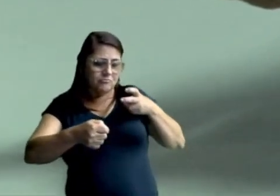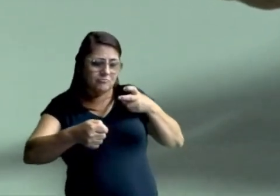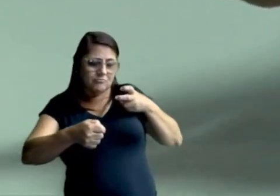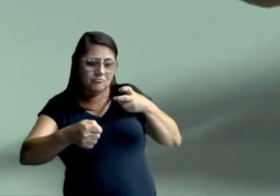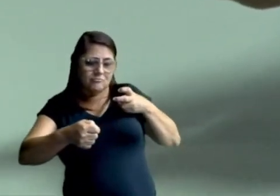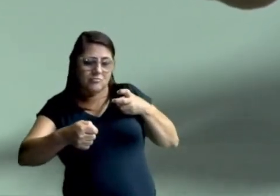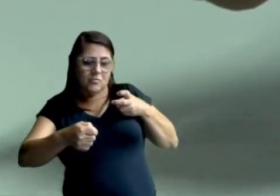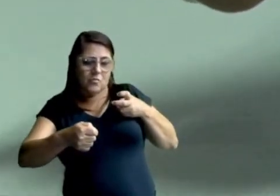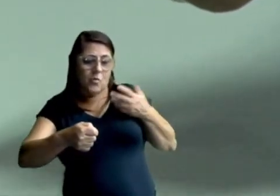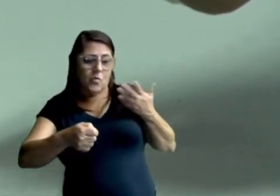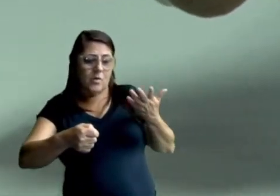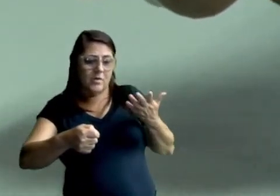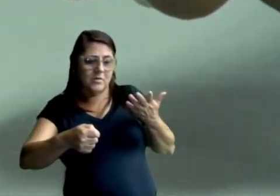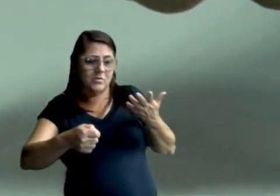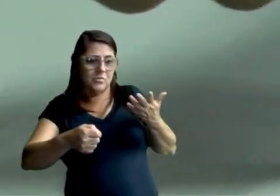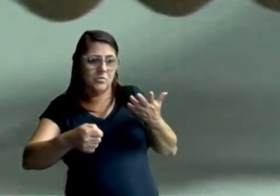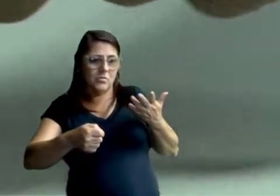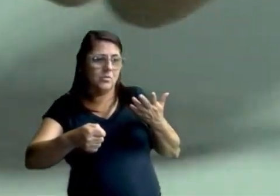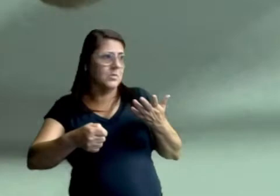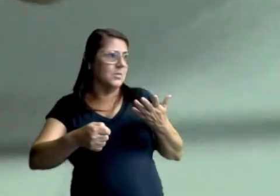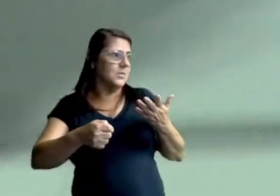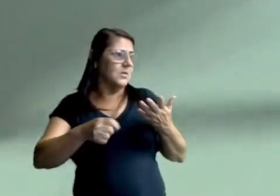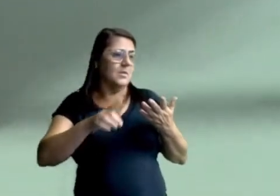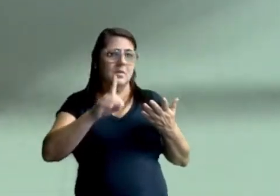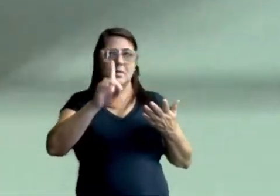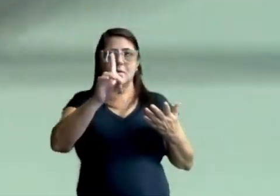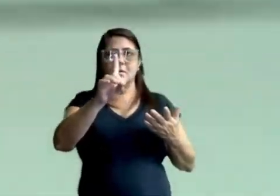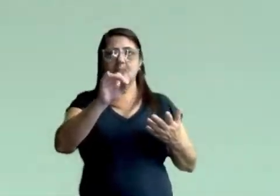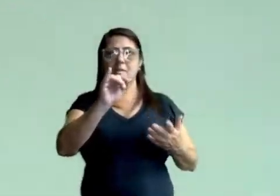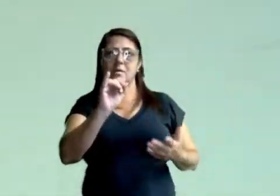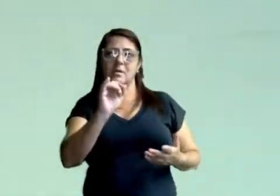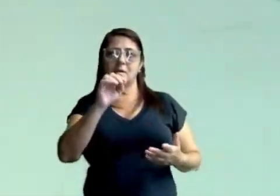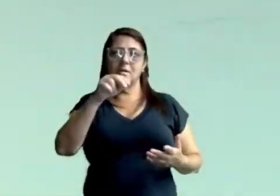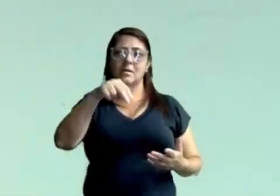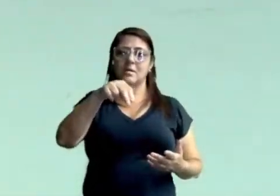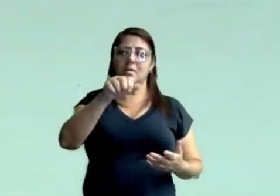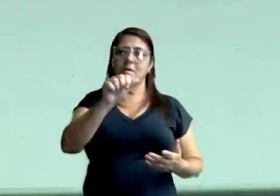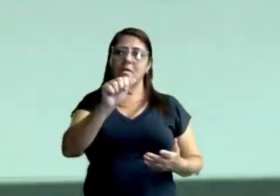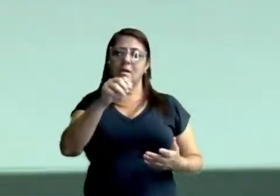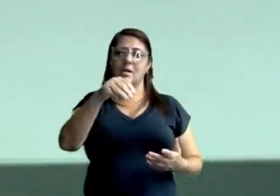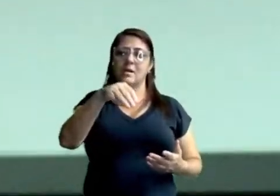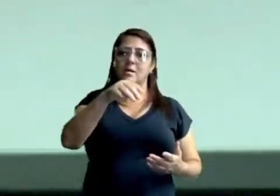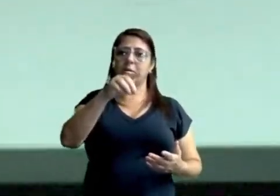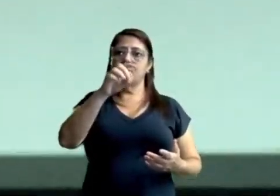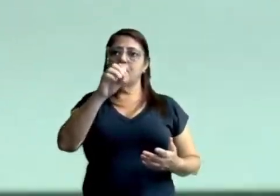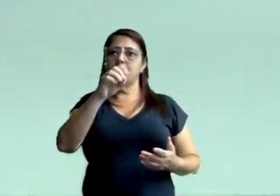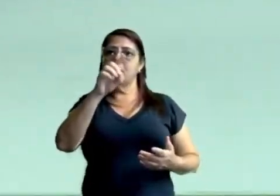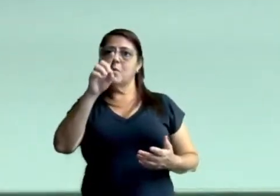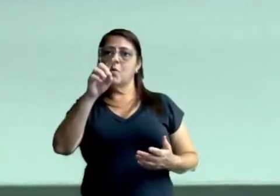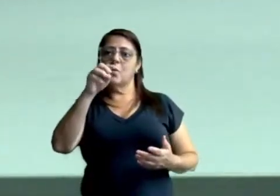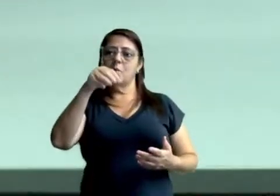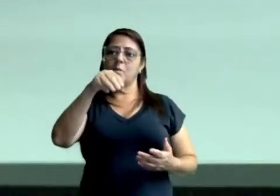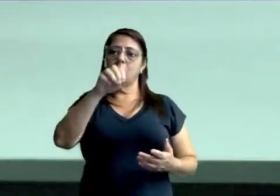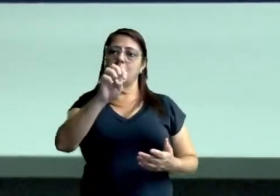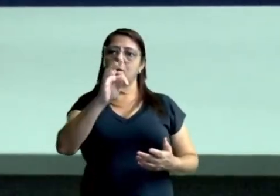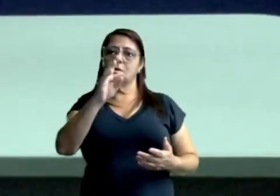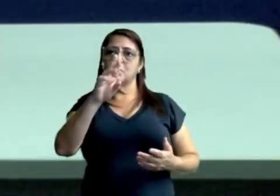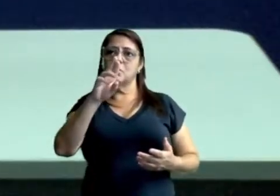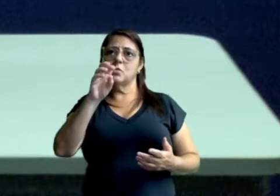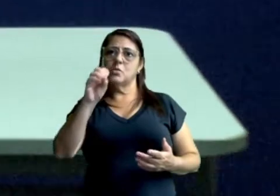quanto eu coloquei. Então isso aqui é um dinamômetro que eu falei para vocês, tá bom? Quanto mais